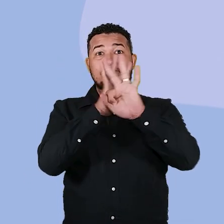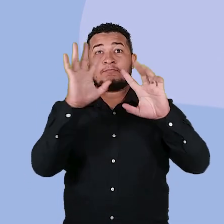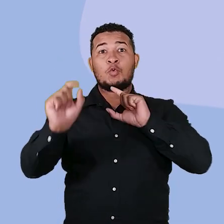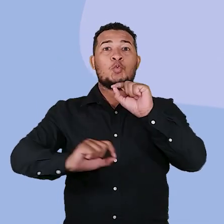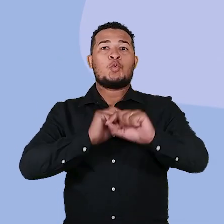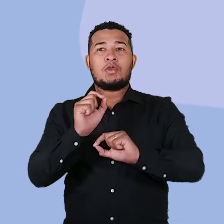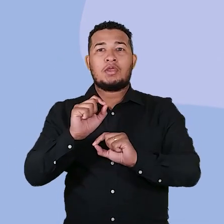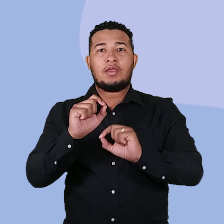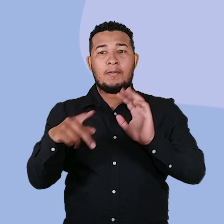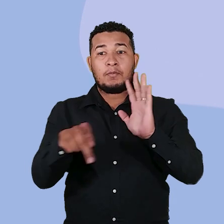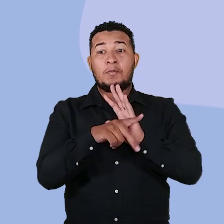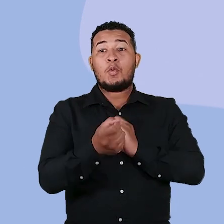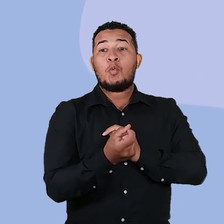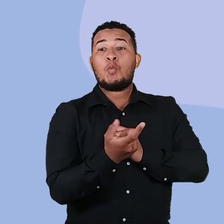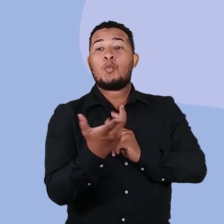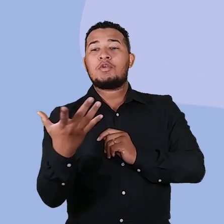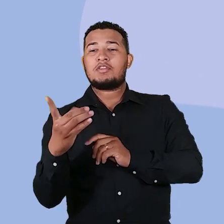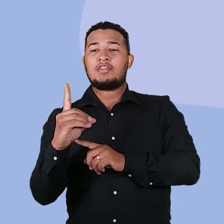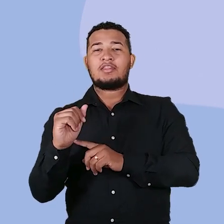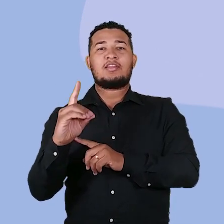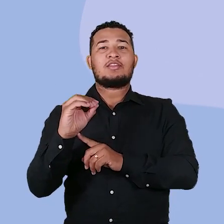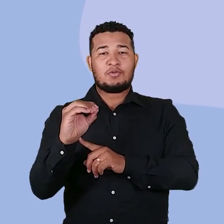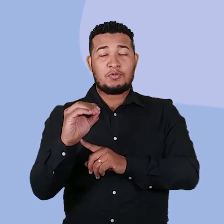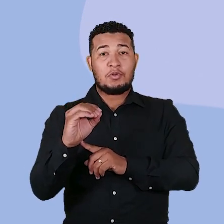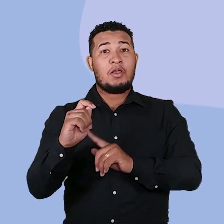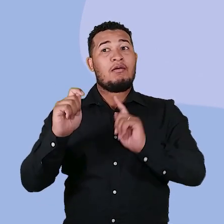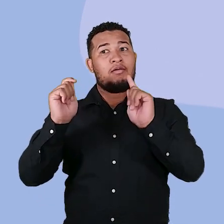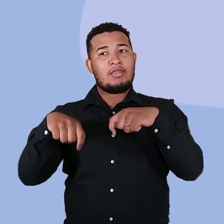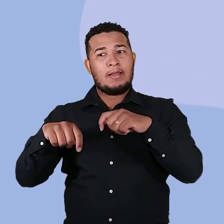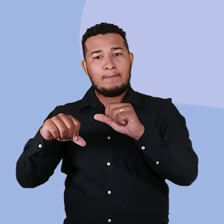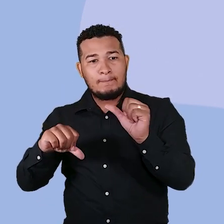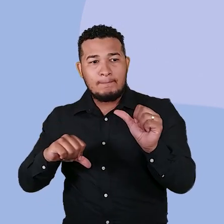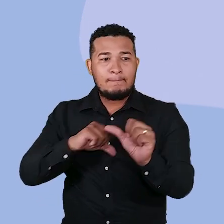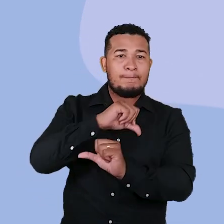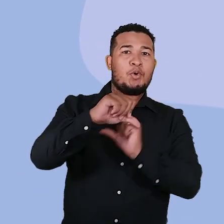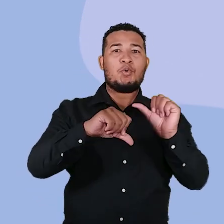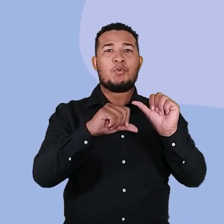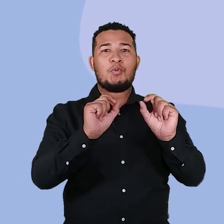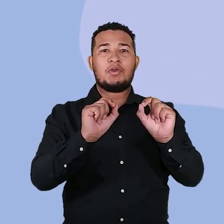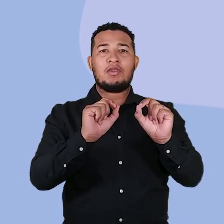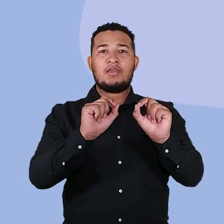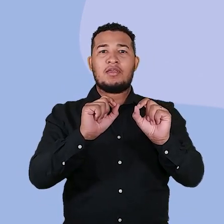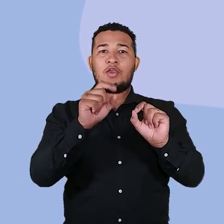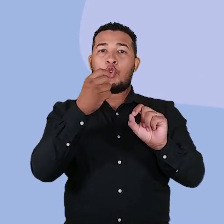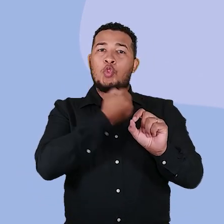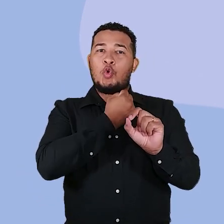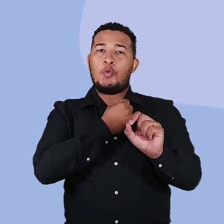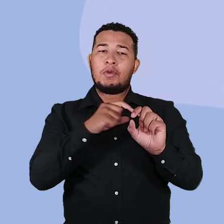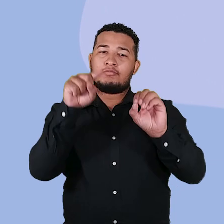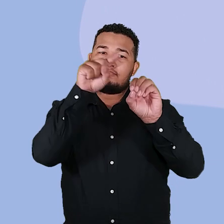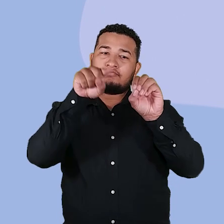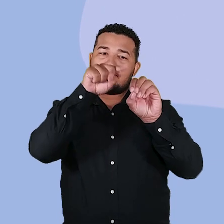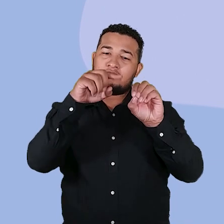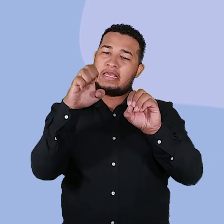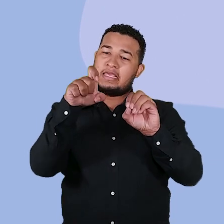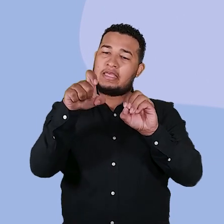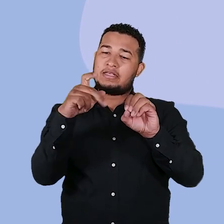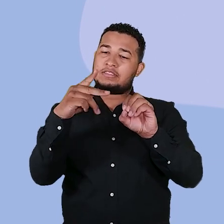entender que a quantidade de dados pode virar um expoente